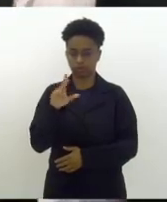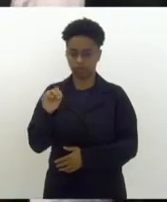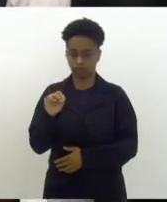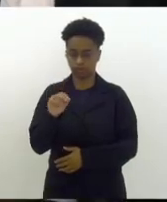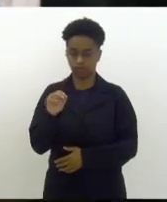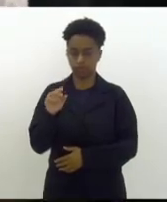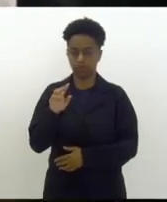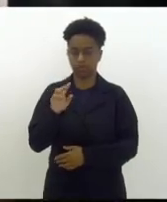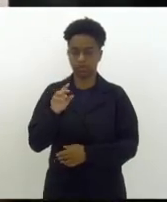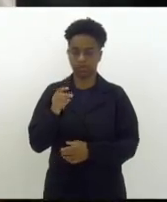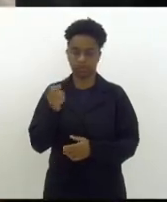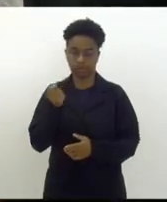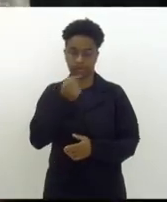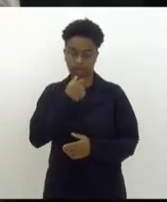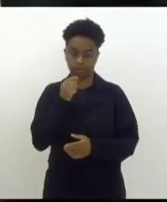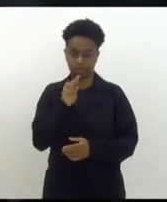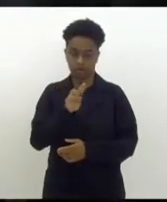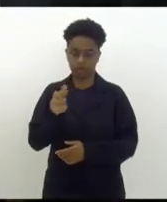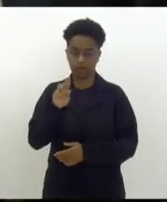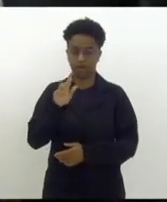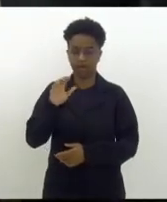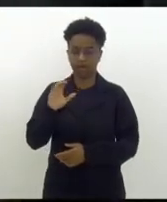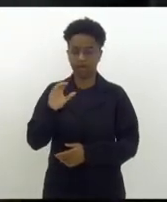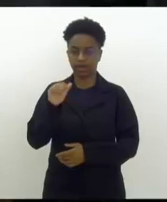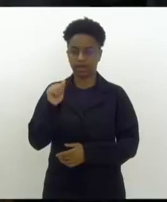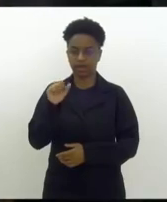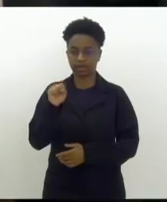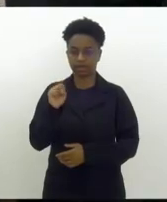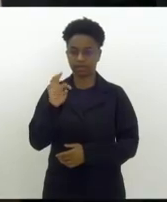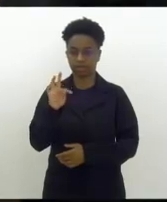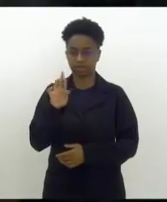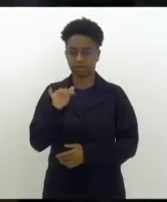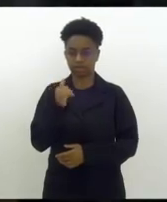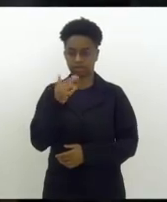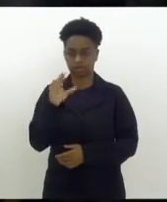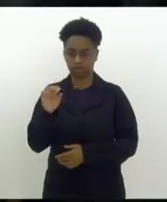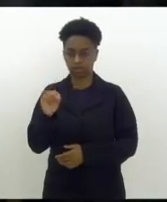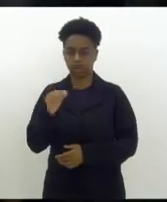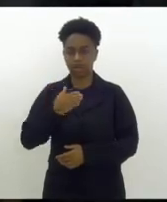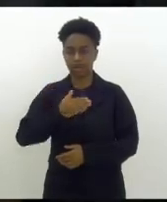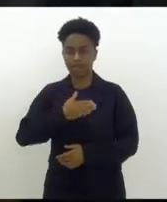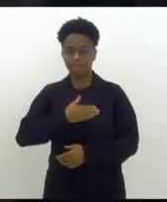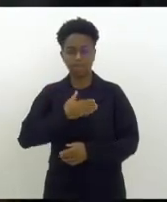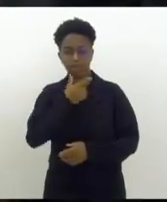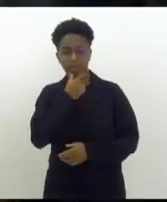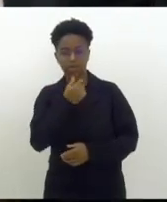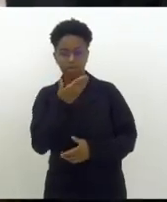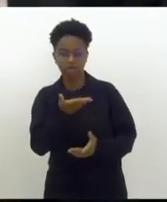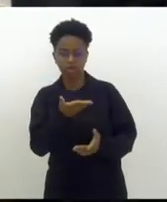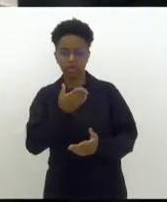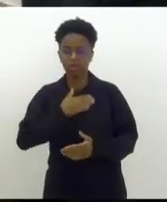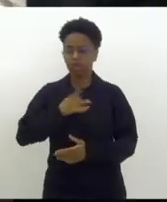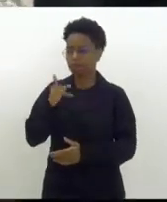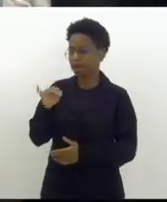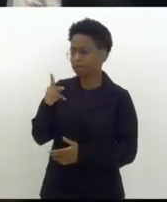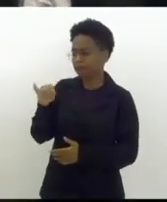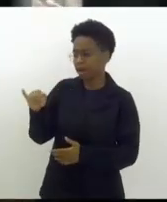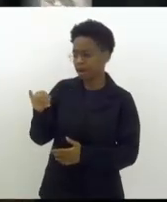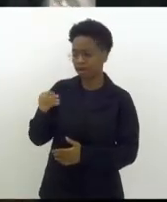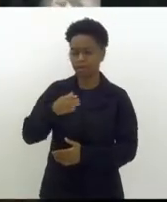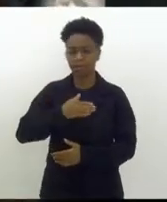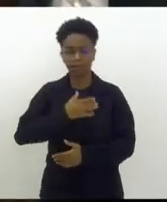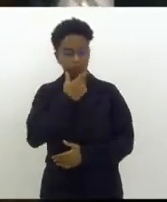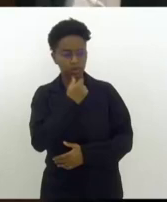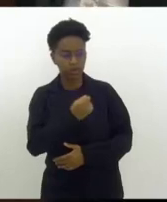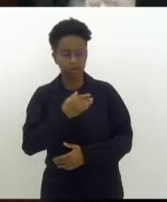é meu garoto meu pai pai meu garoto meu pai